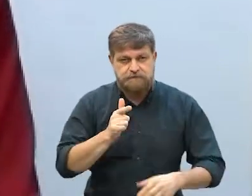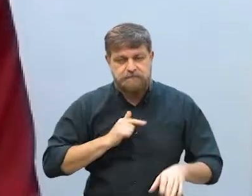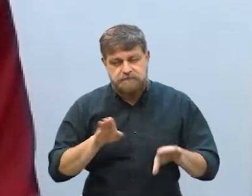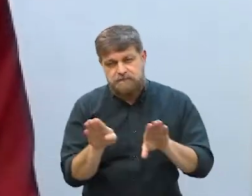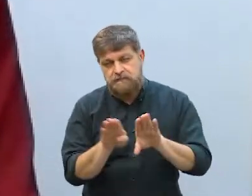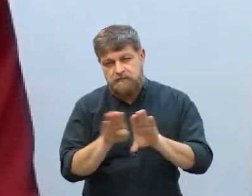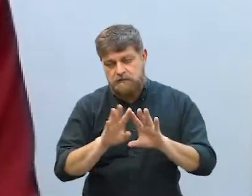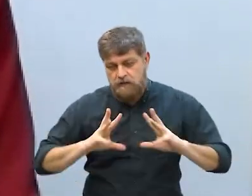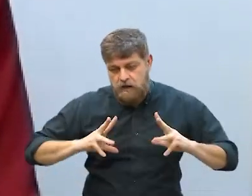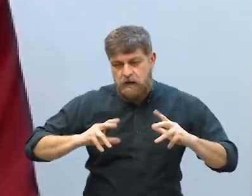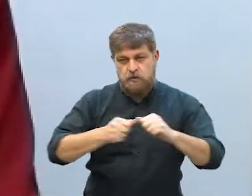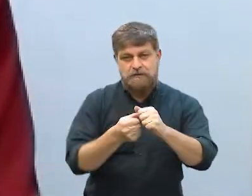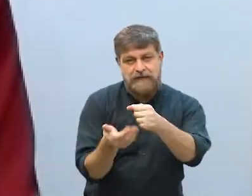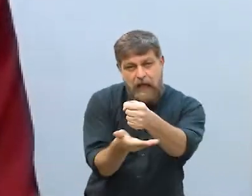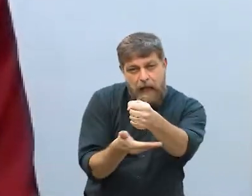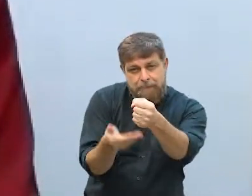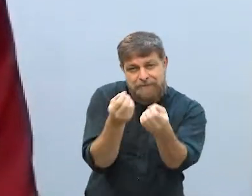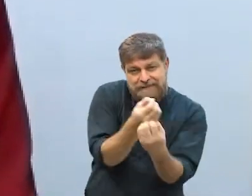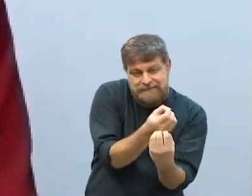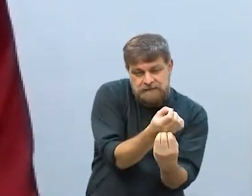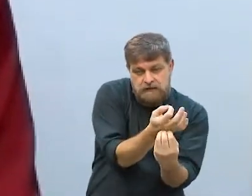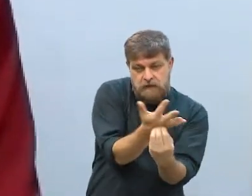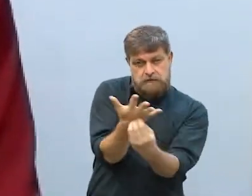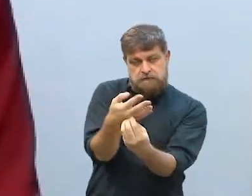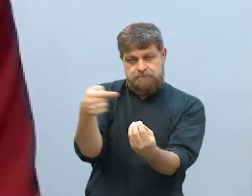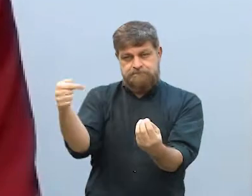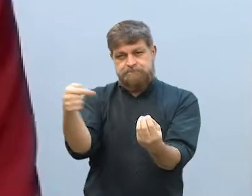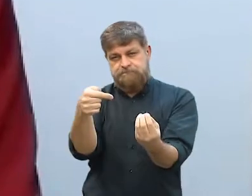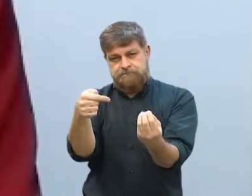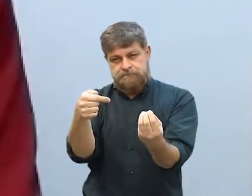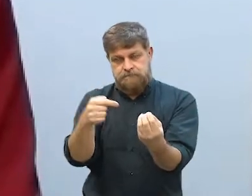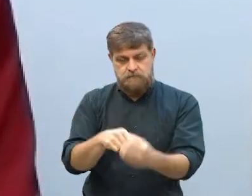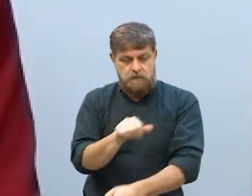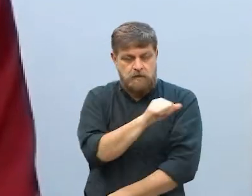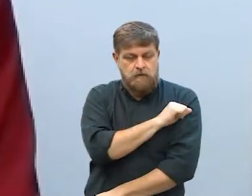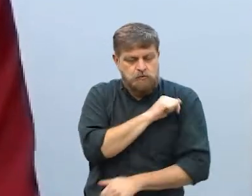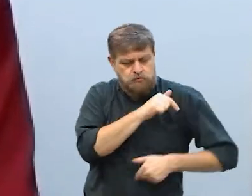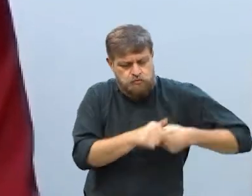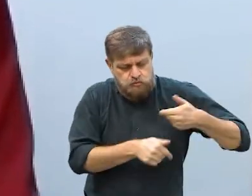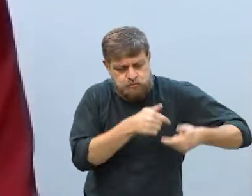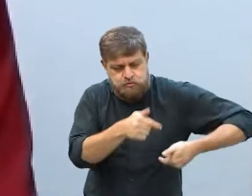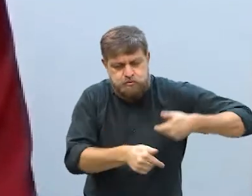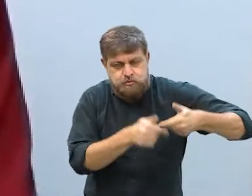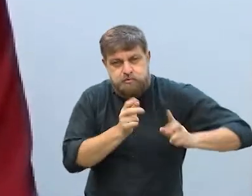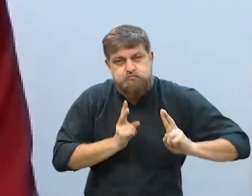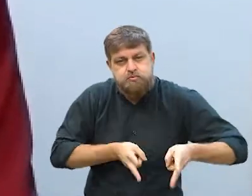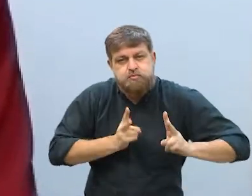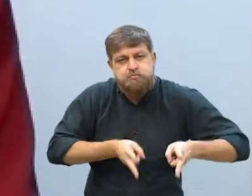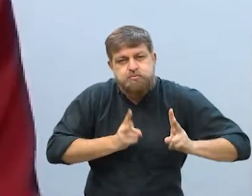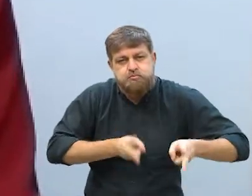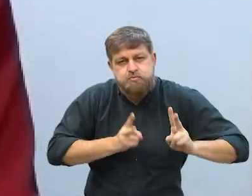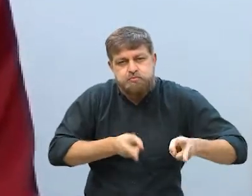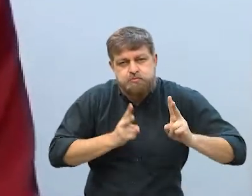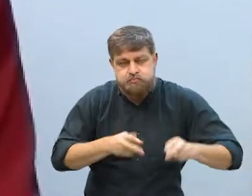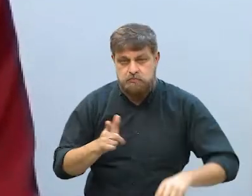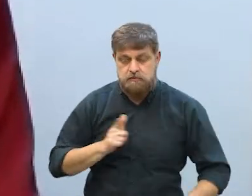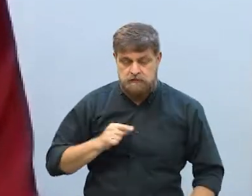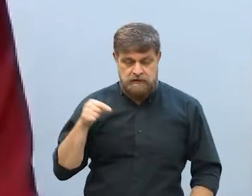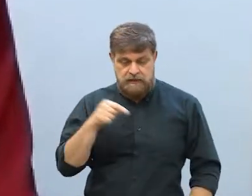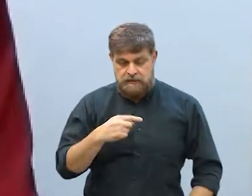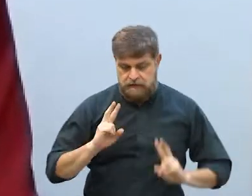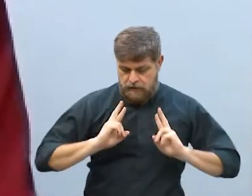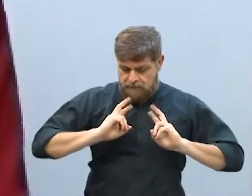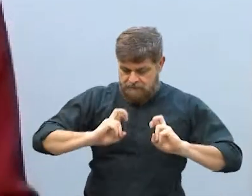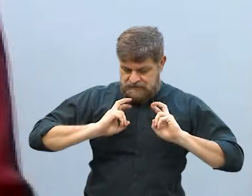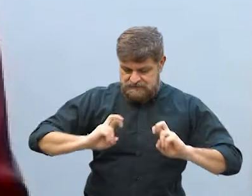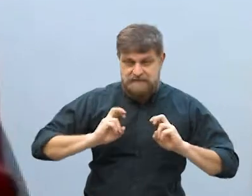toda essa fundamentação artística que eles trabalham todo o tempo. A visão que eles têm de ser